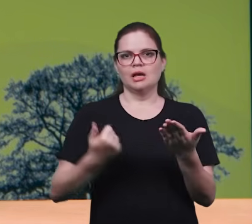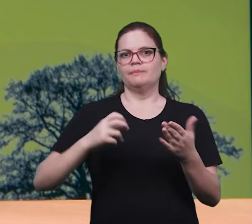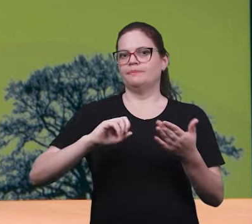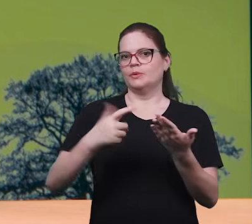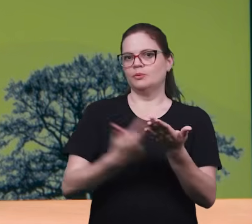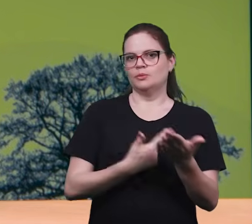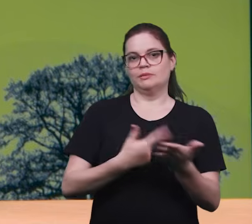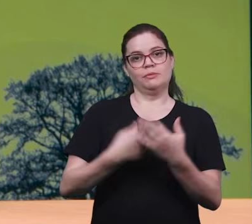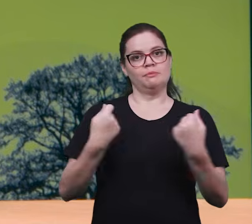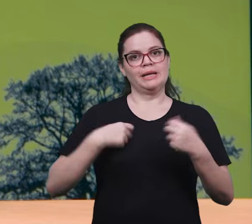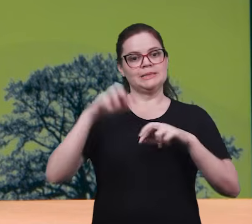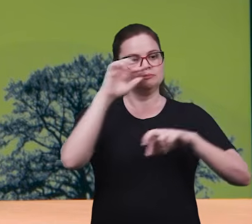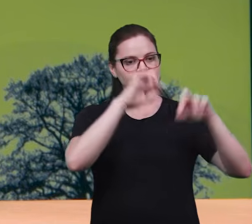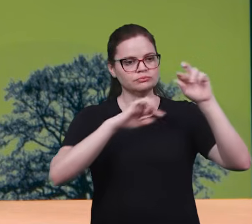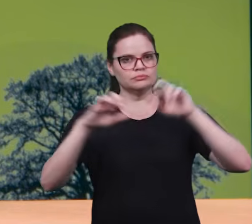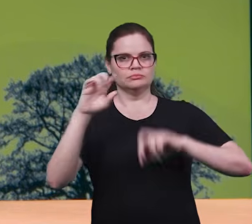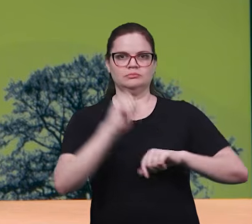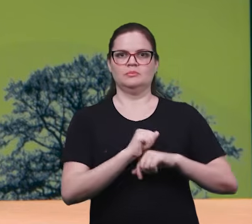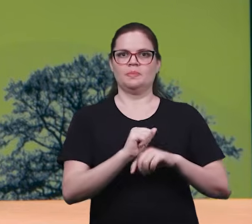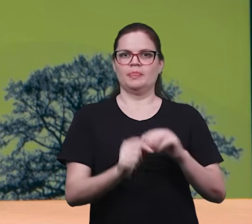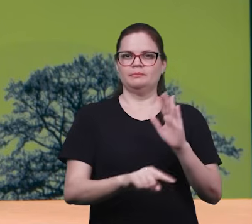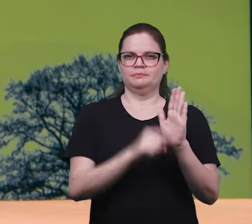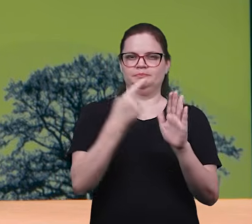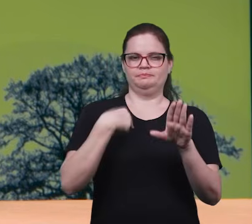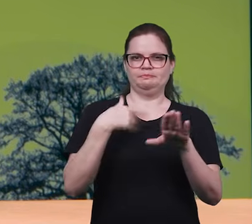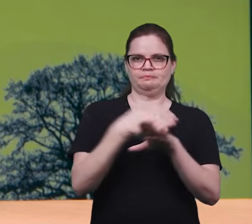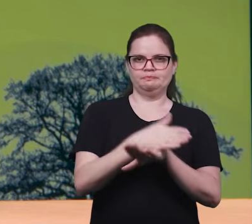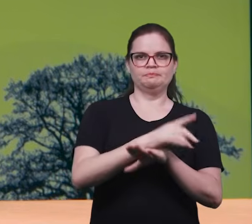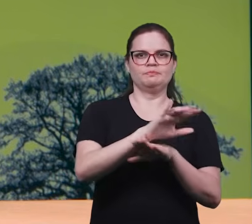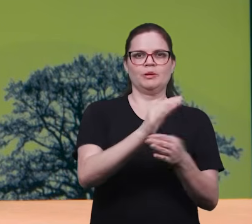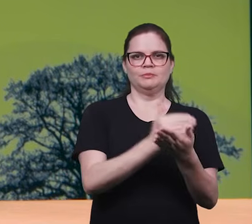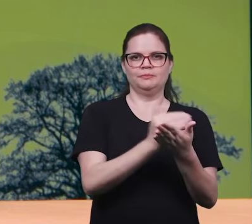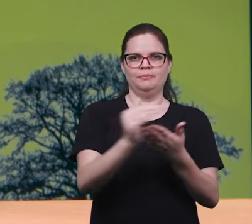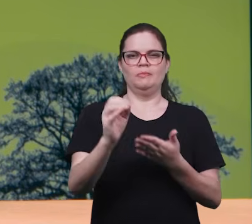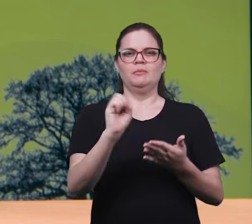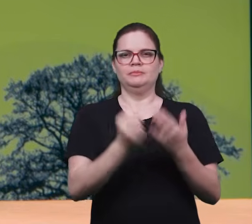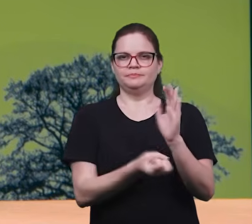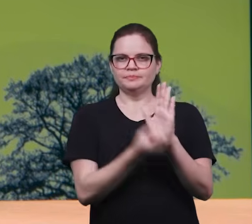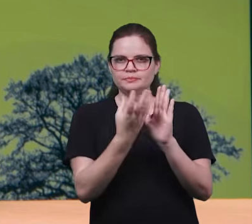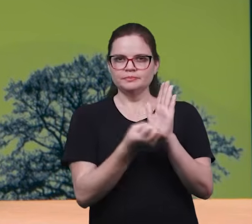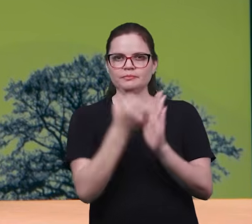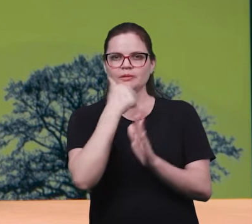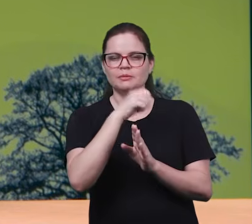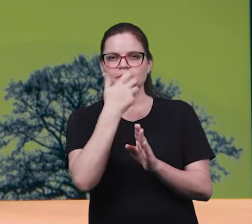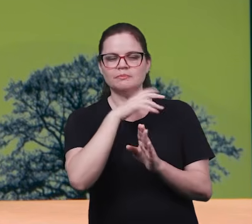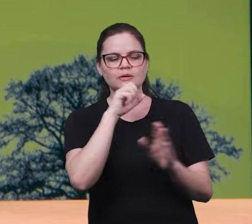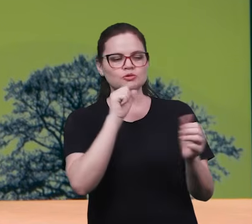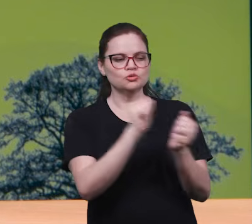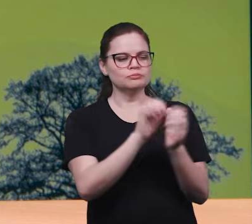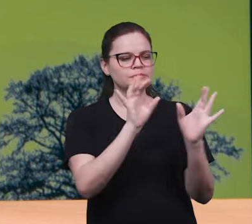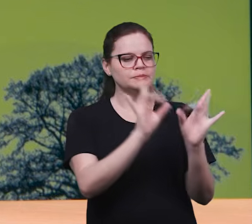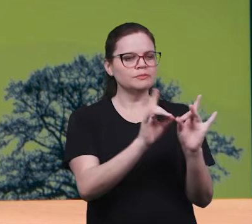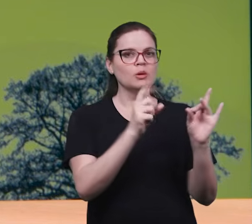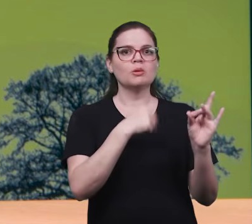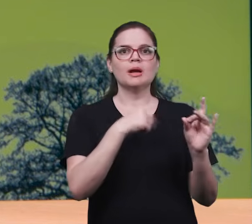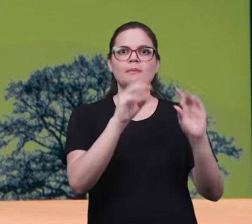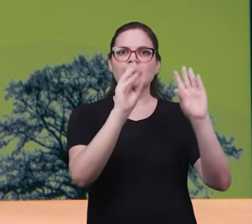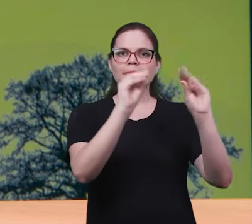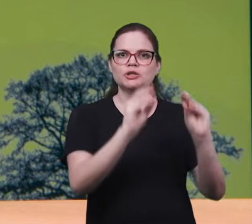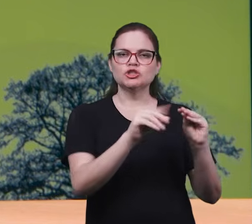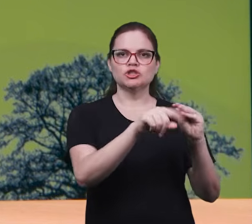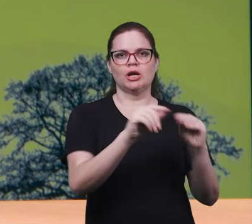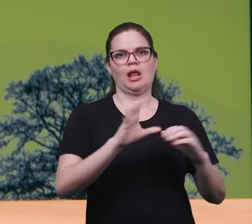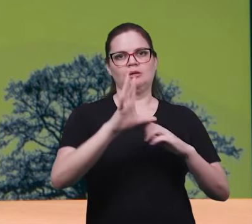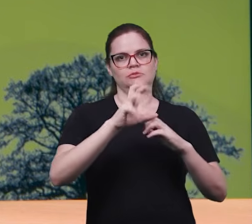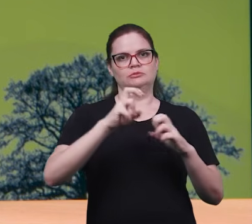de supervisão. Ao menos as primeiras entradas nesse mundo, é necessário que os pais estejam juntos para moldar esse chat e manter sempre